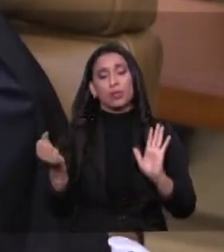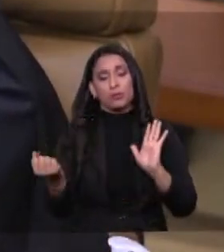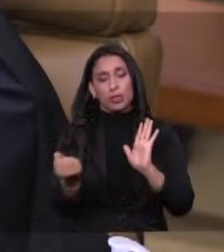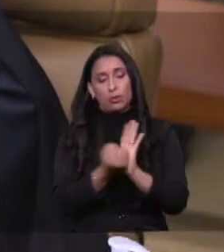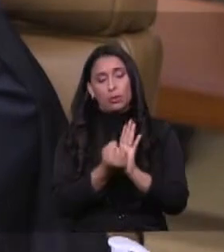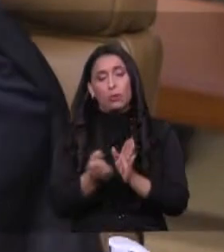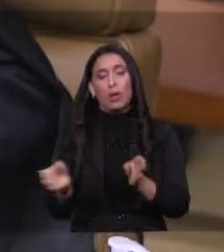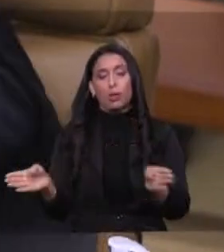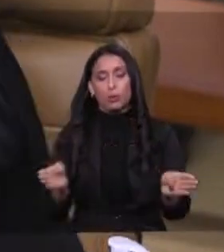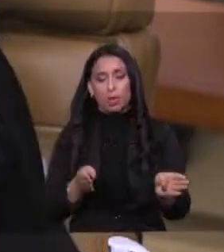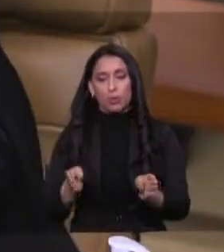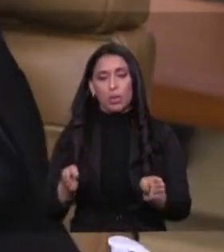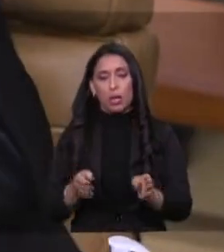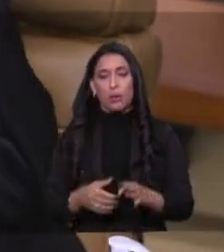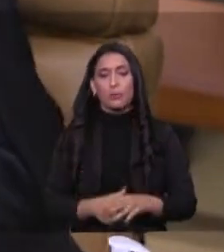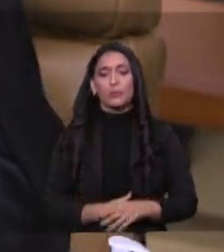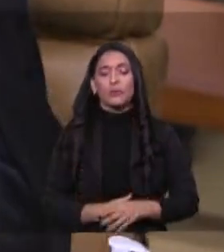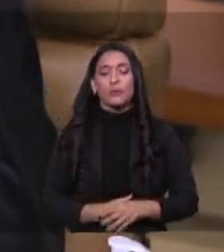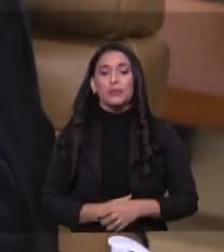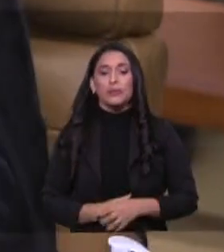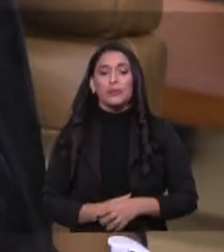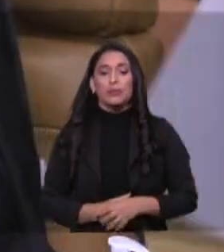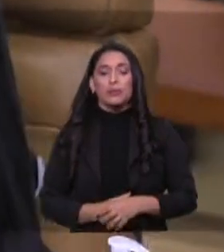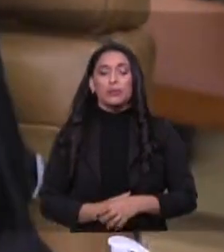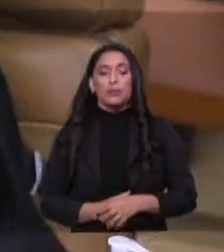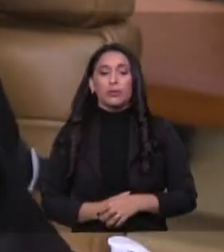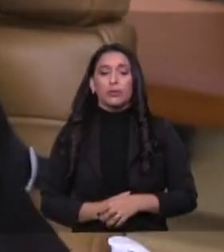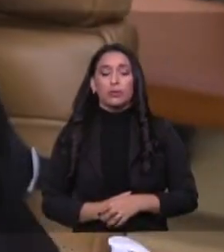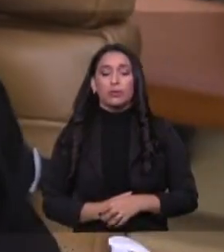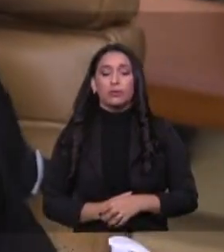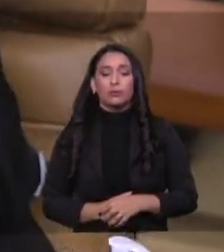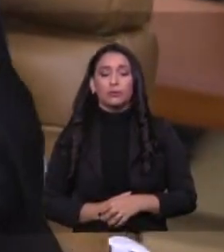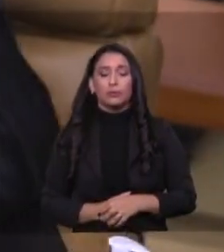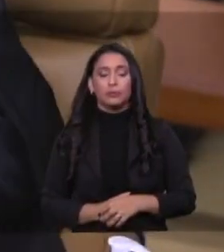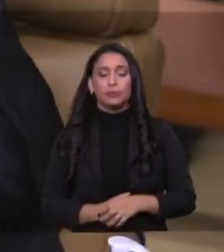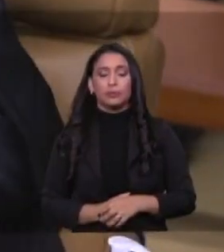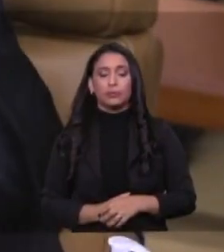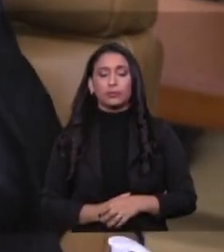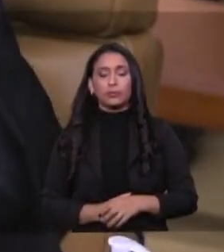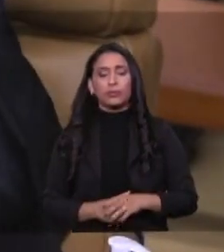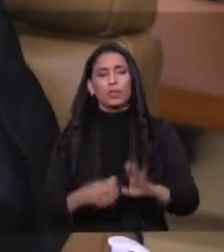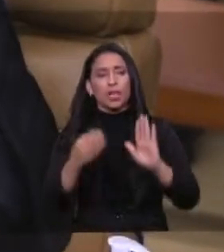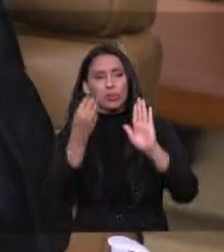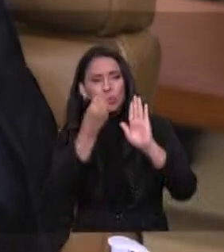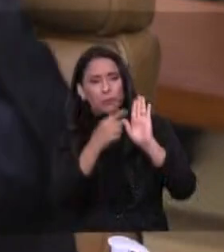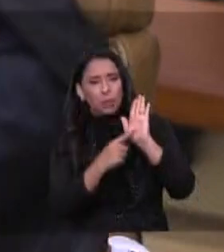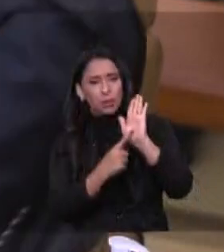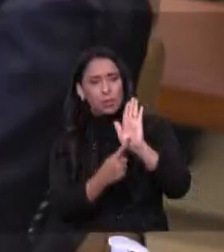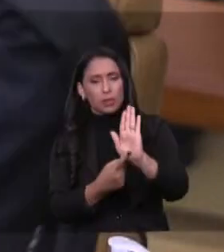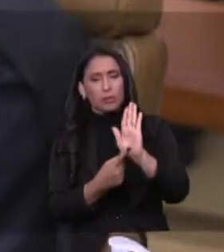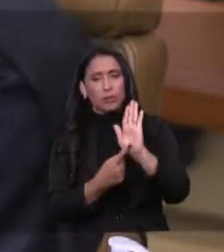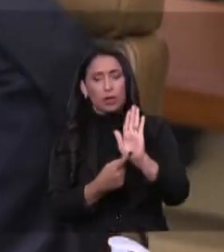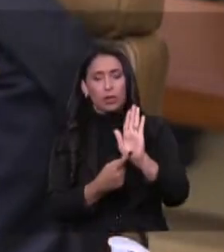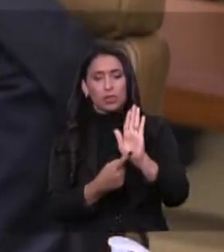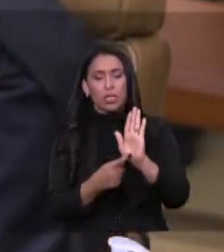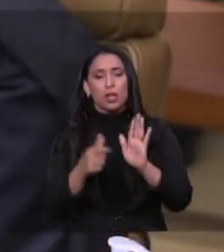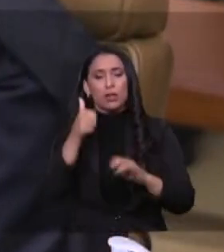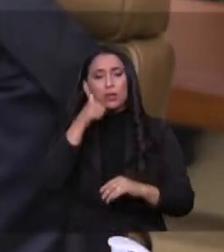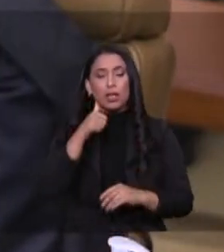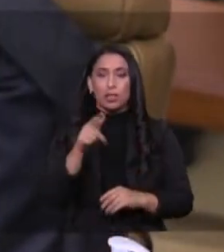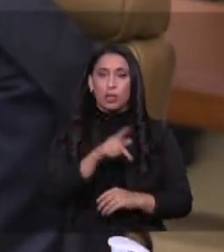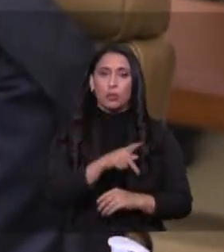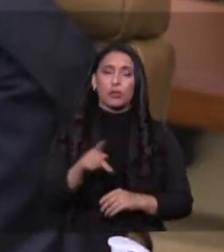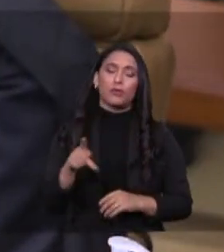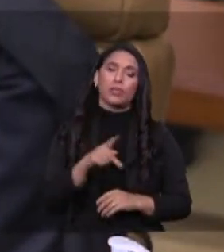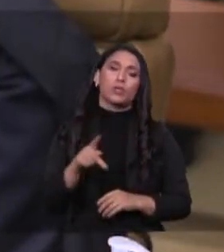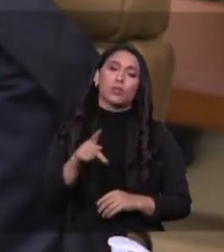marco temporal. O primeiro desses mapas consta da obra da professora